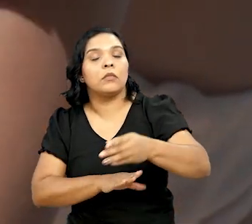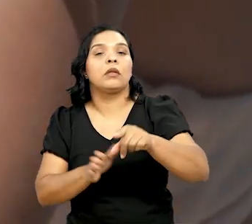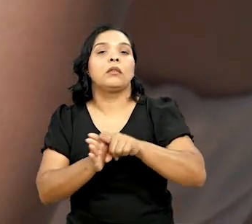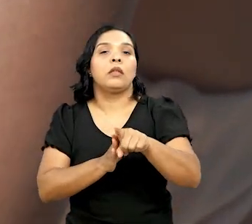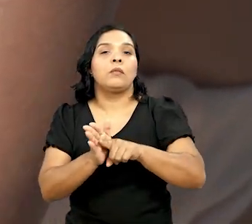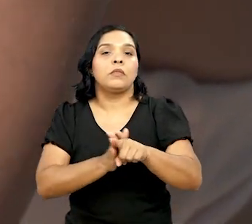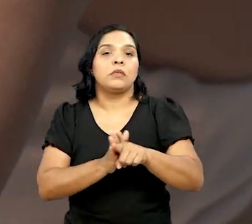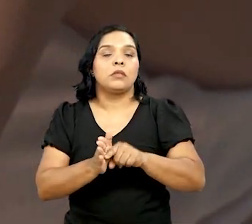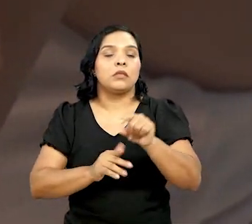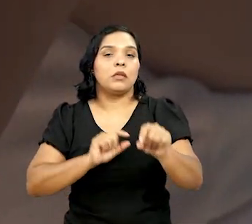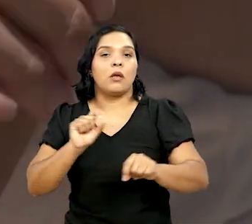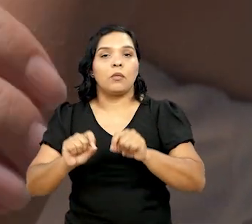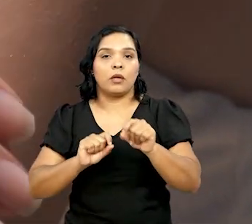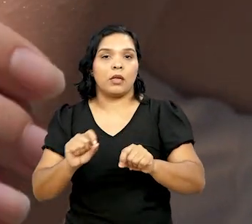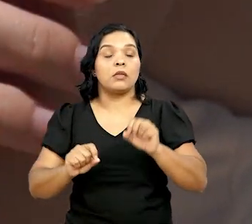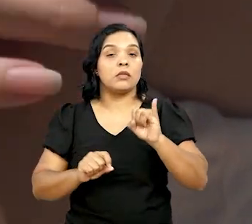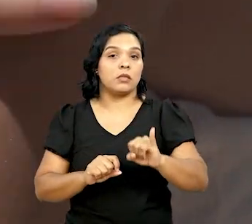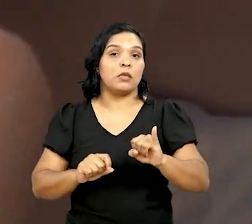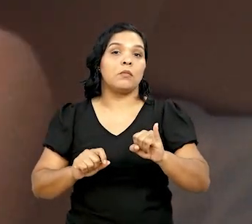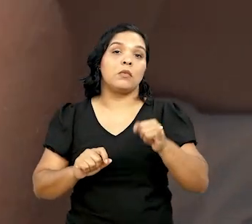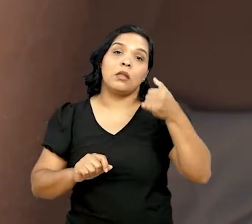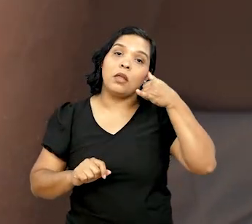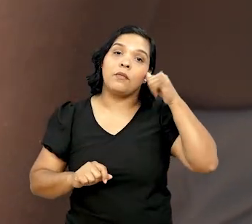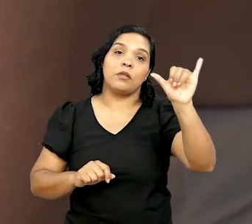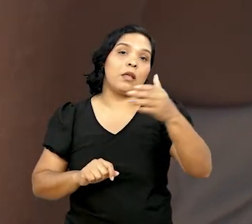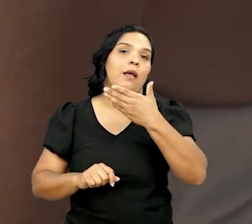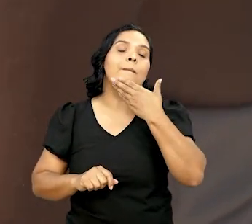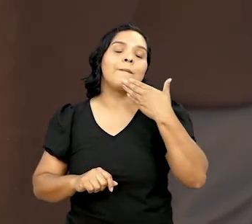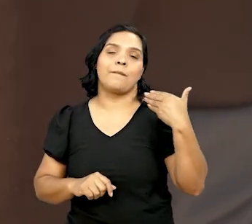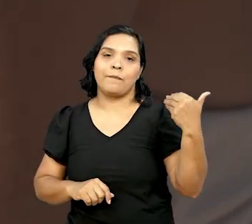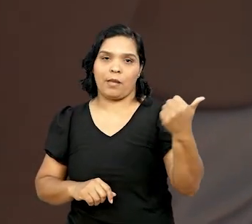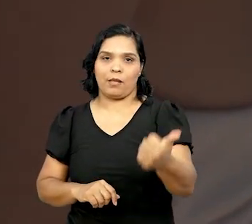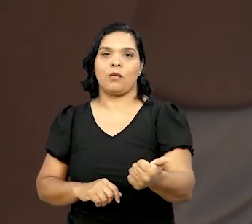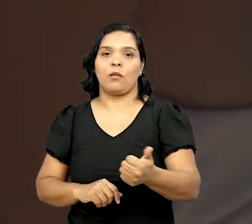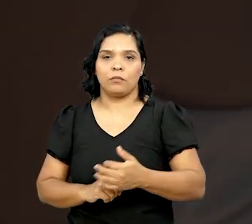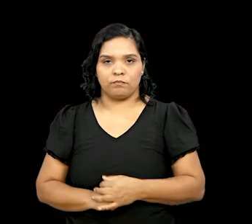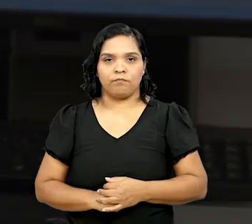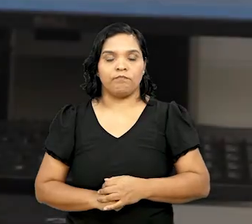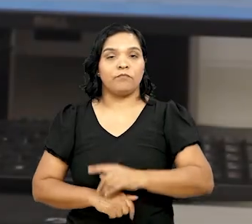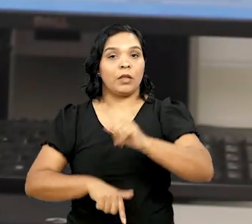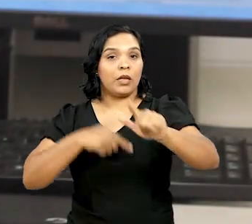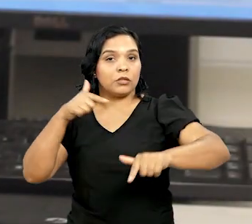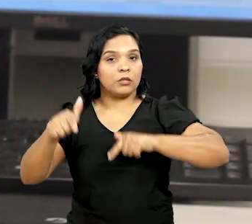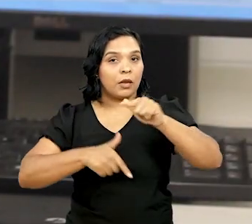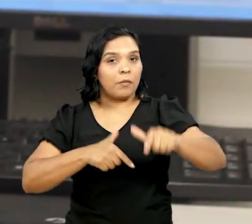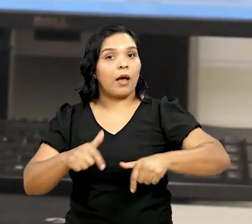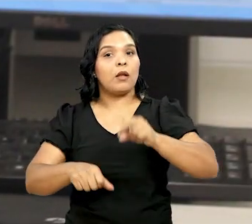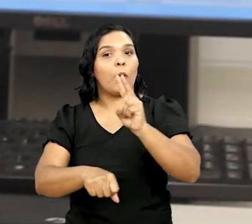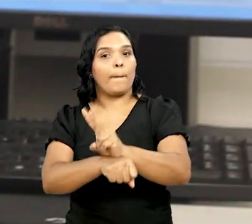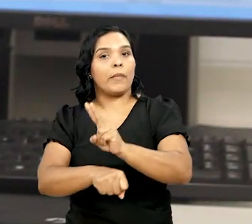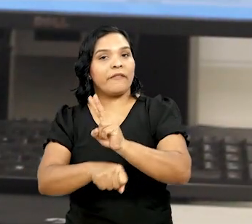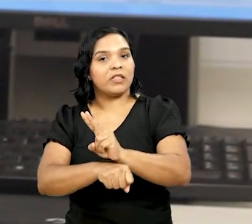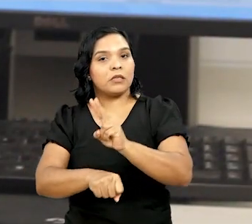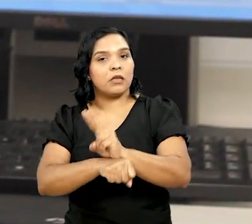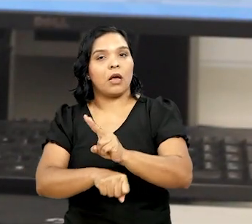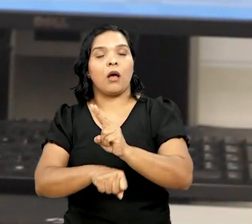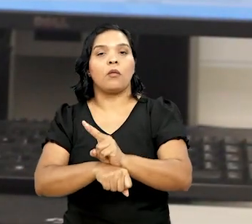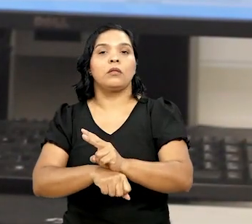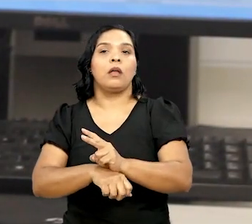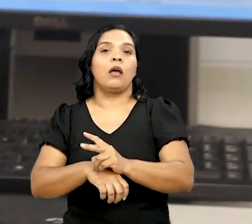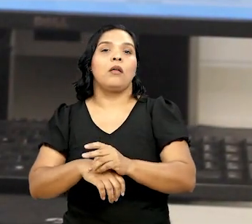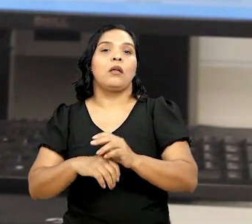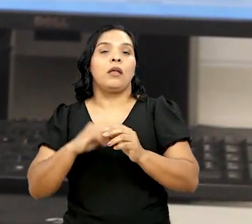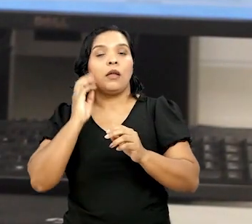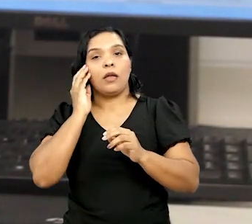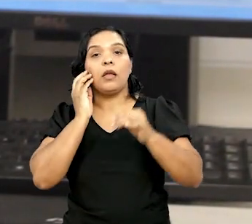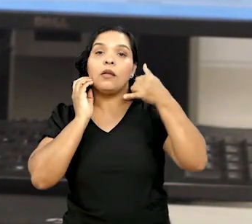dos envolvidos na pesquisa é uma só. Se puder evitar, melhor. Como a gente trabalha muito com a prevenção, se